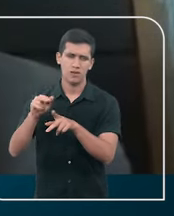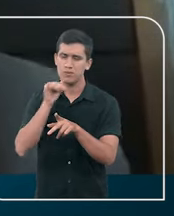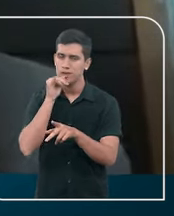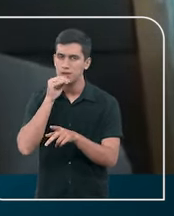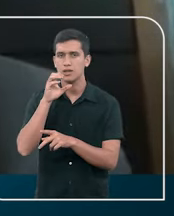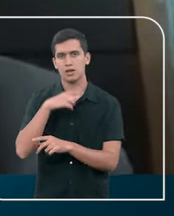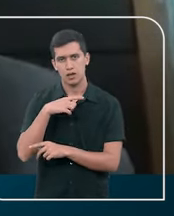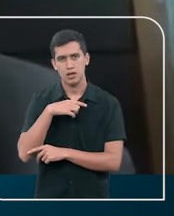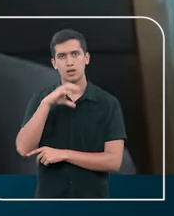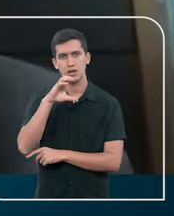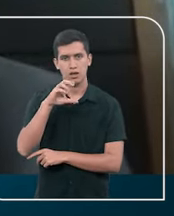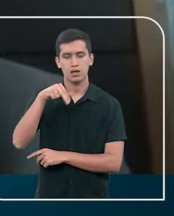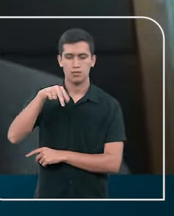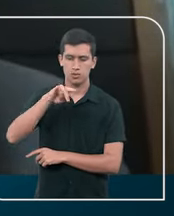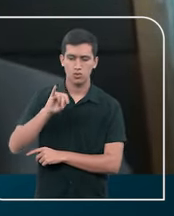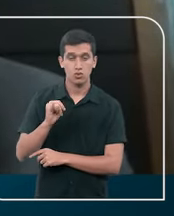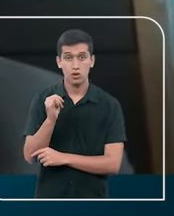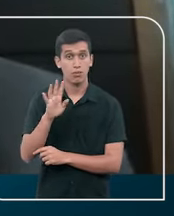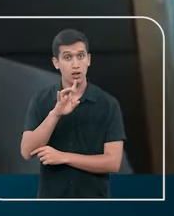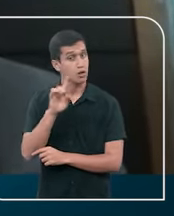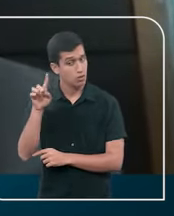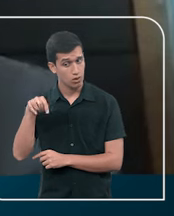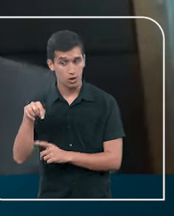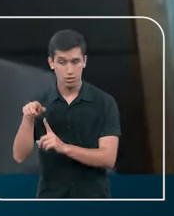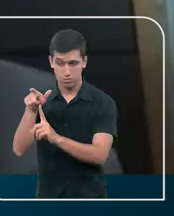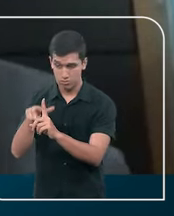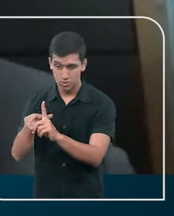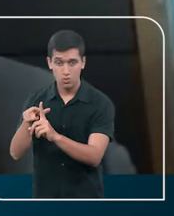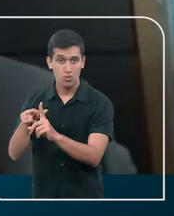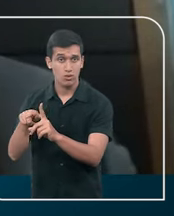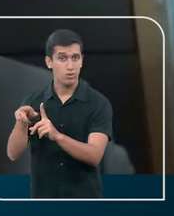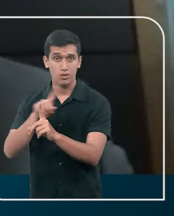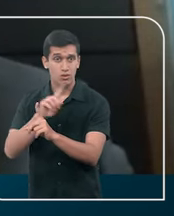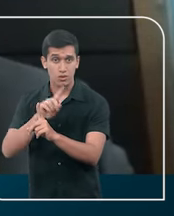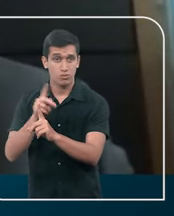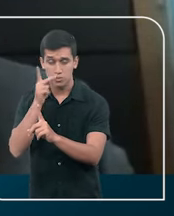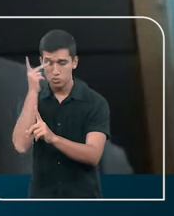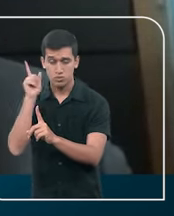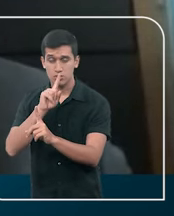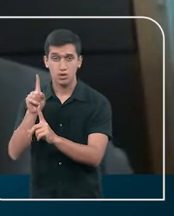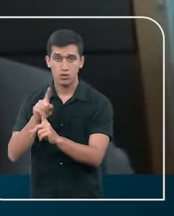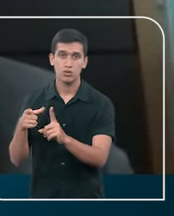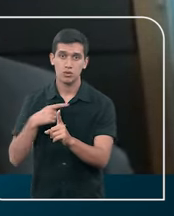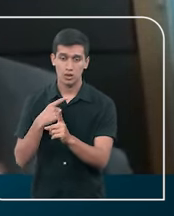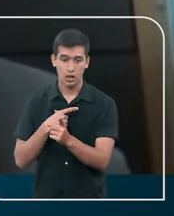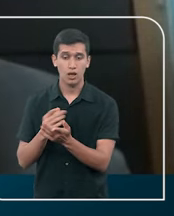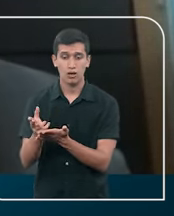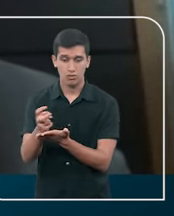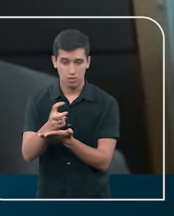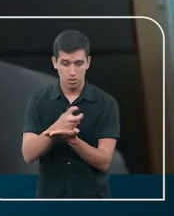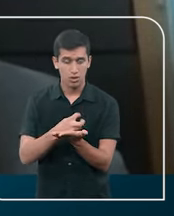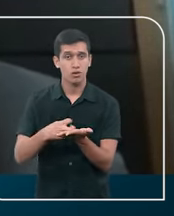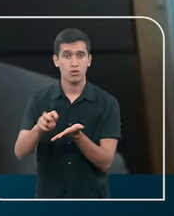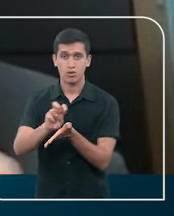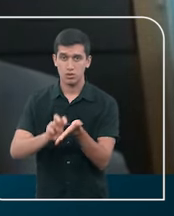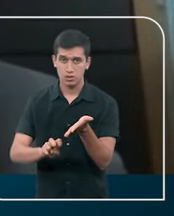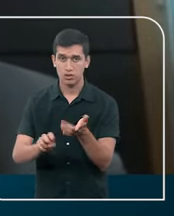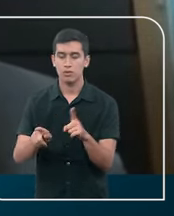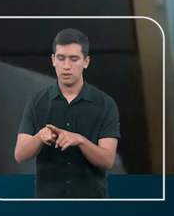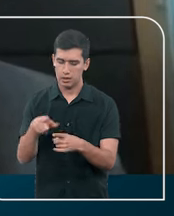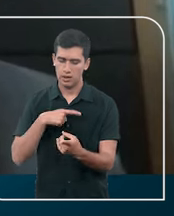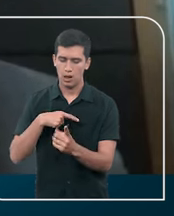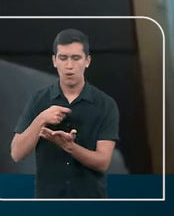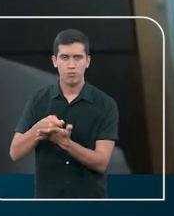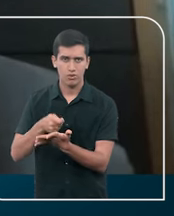Eh mas não é não é uma pessoa jurídica ele retém tributos ele ele tem obrigações previdenciárias ele equiparado né